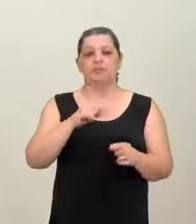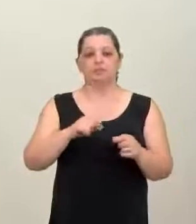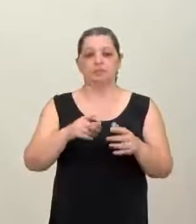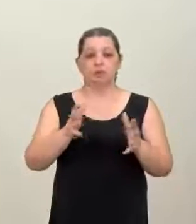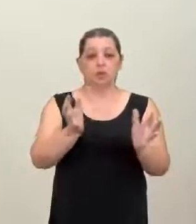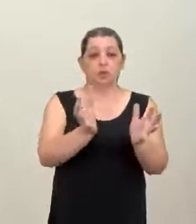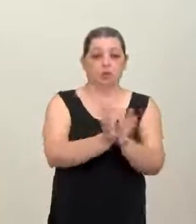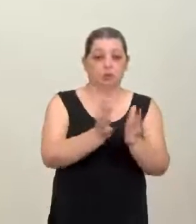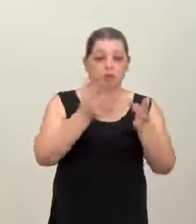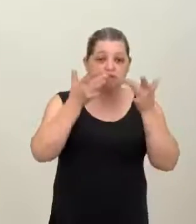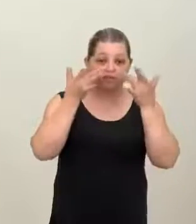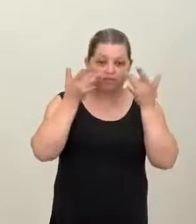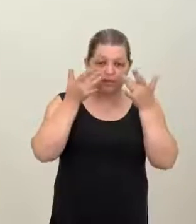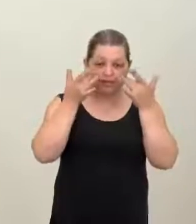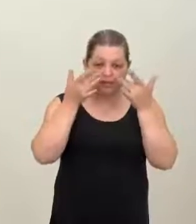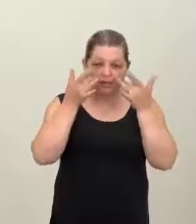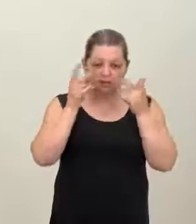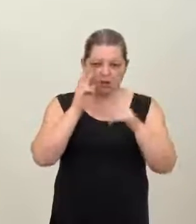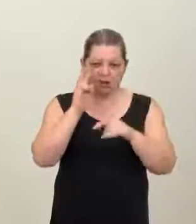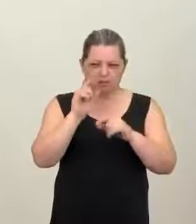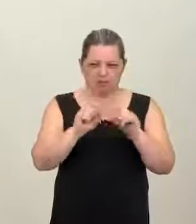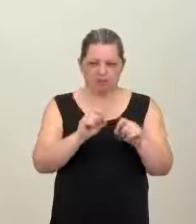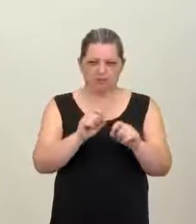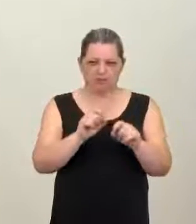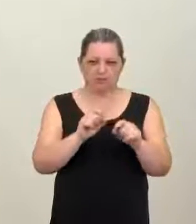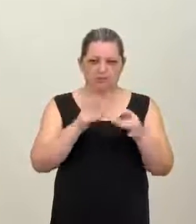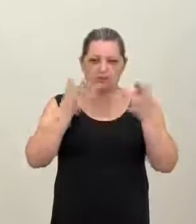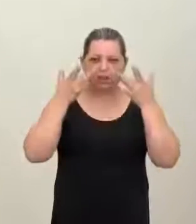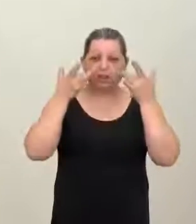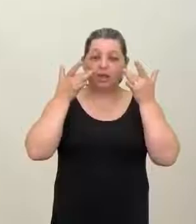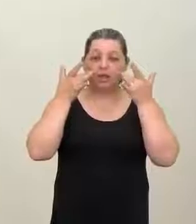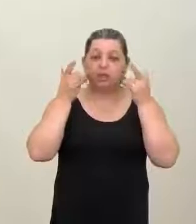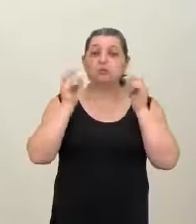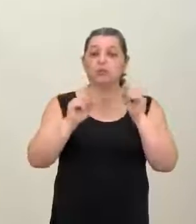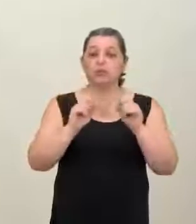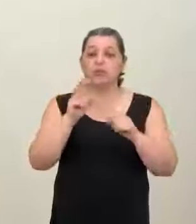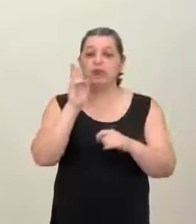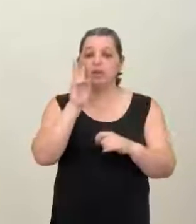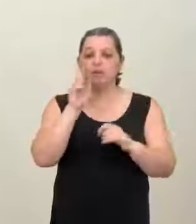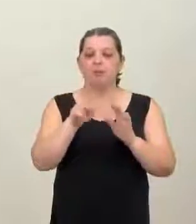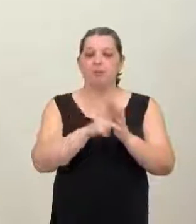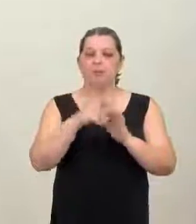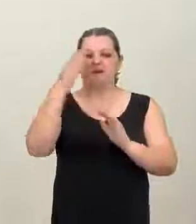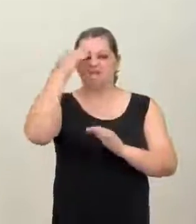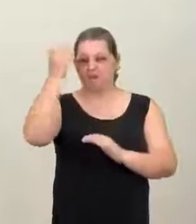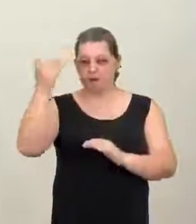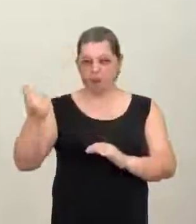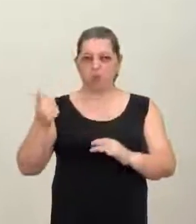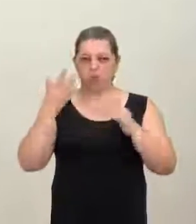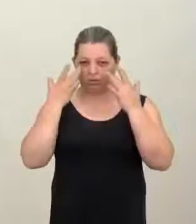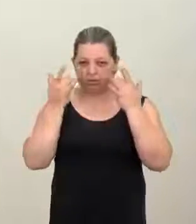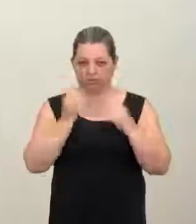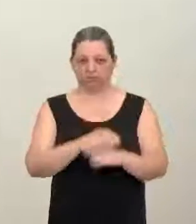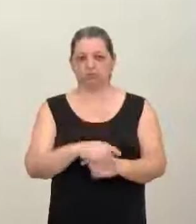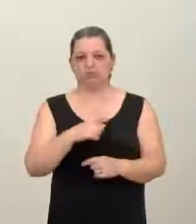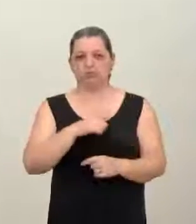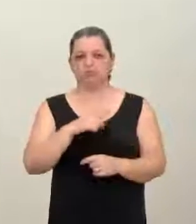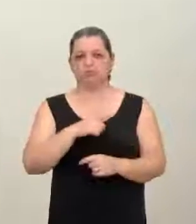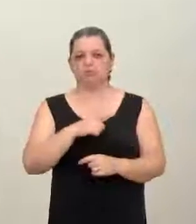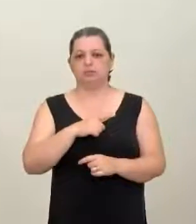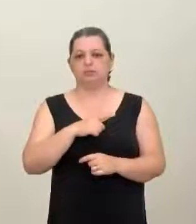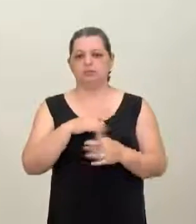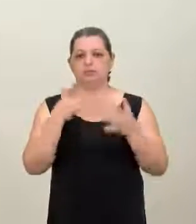teatro Vertigem, vamos ver quem vai lembrar, fez teatro onde mesmo? Lembra uma peça que ficou muito conhecida? O